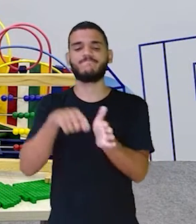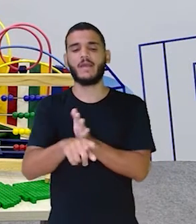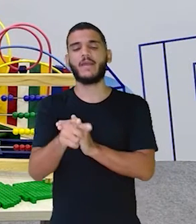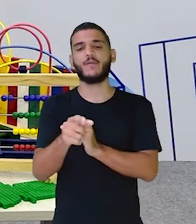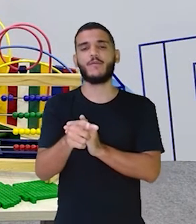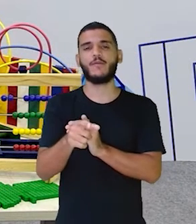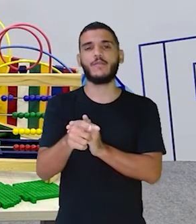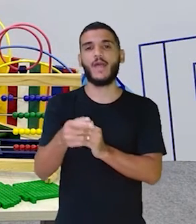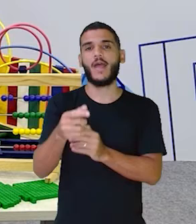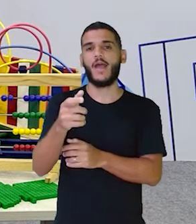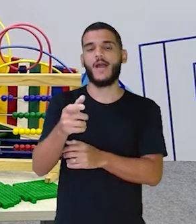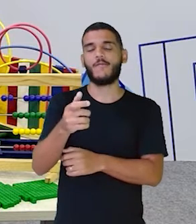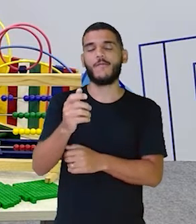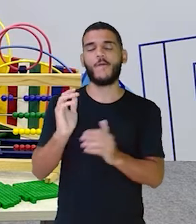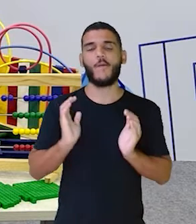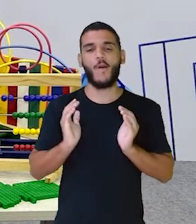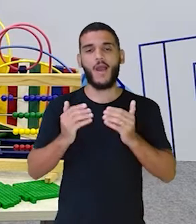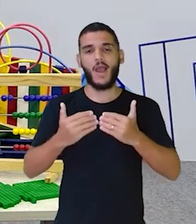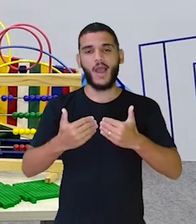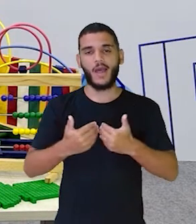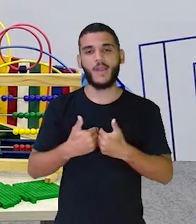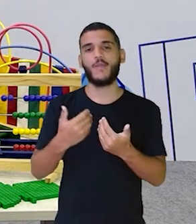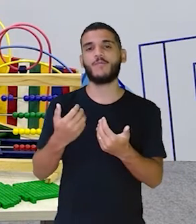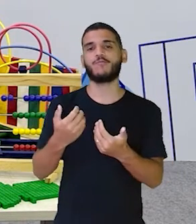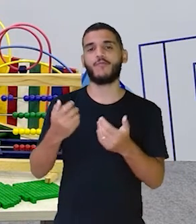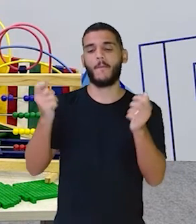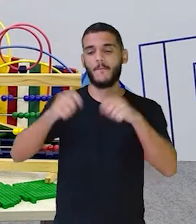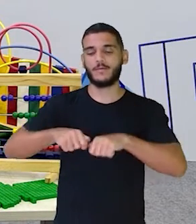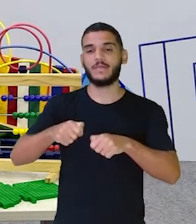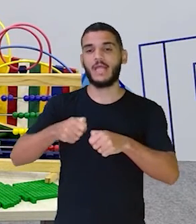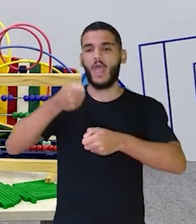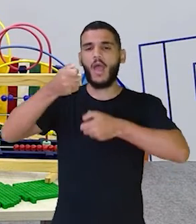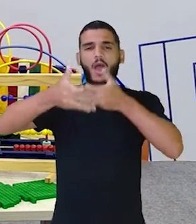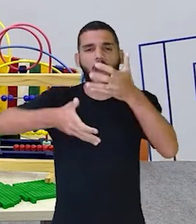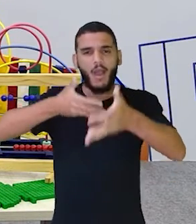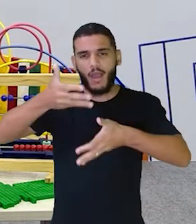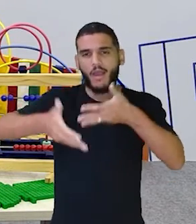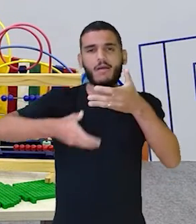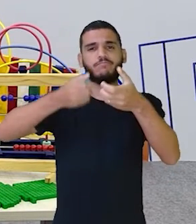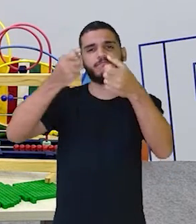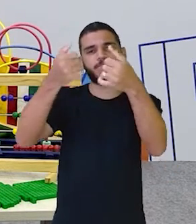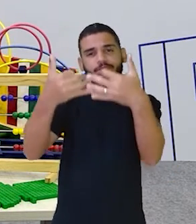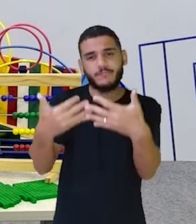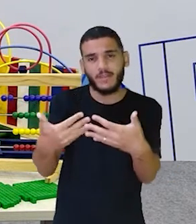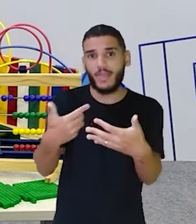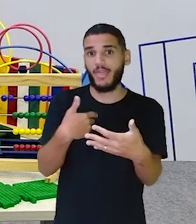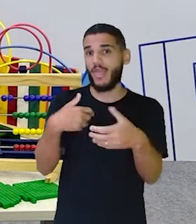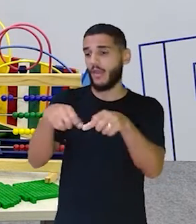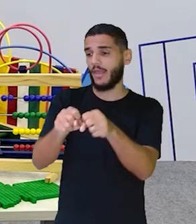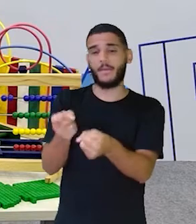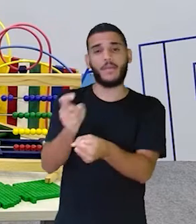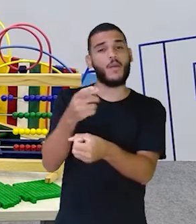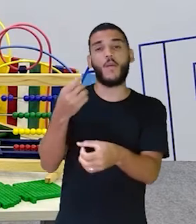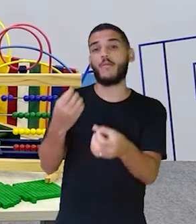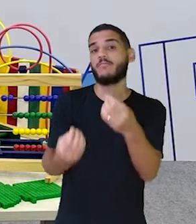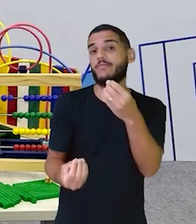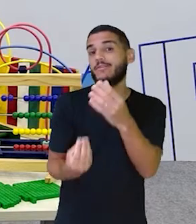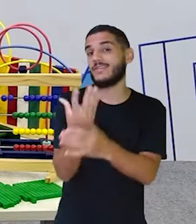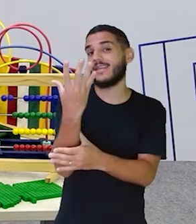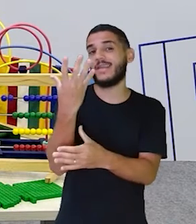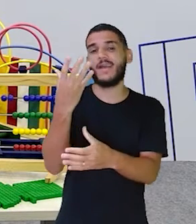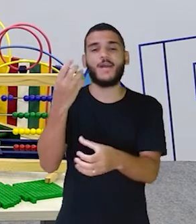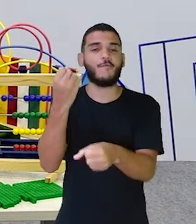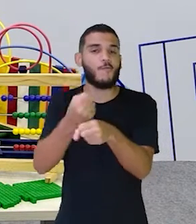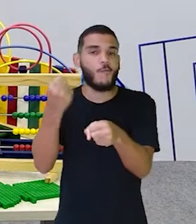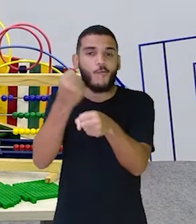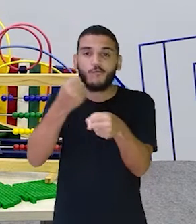se esse estudante ele é oralizado, ele vai explicar, não estou quebrando não, estou construindo aqui a